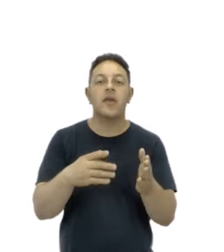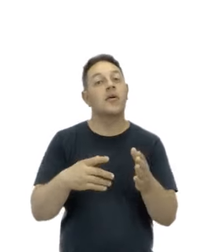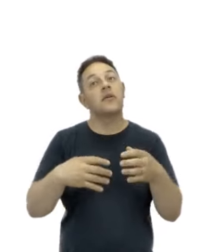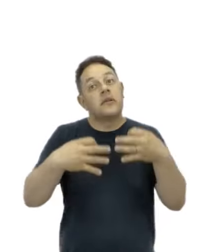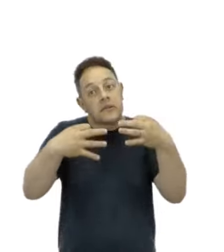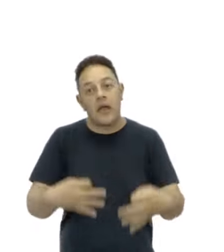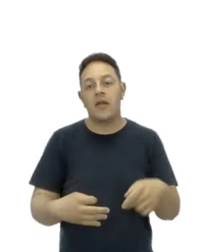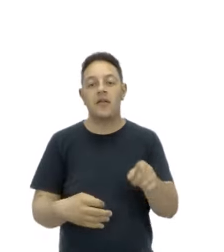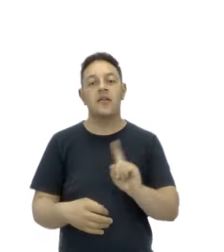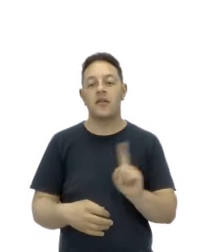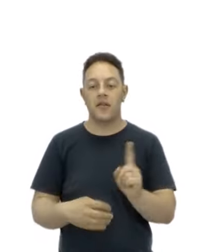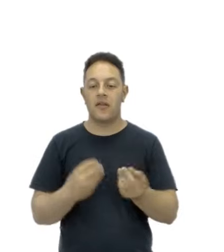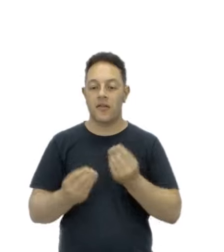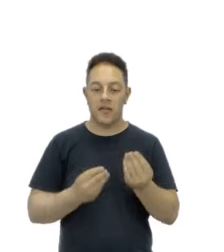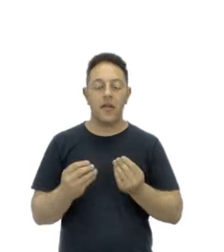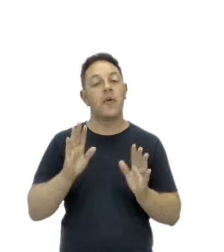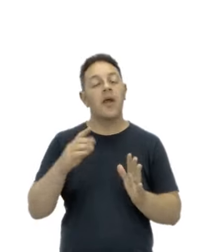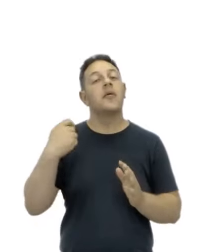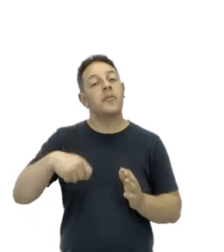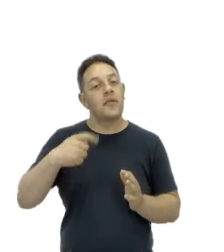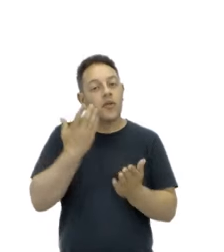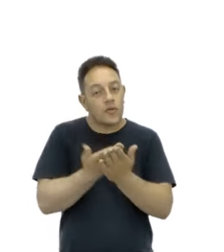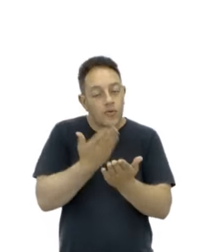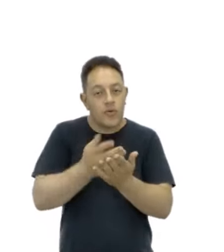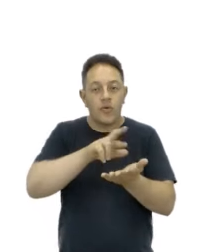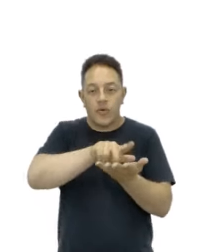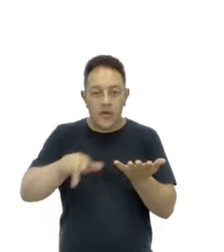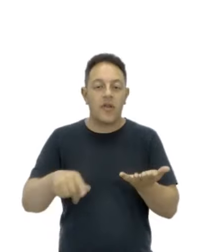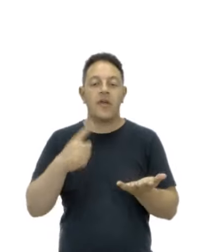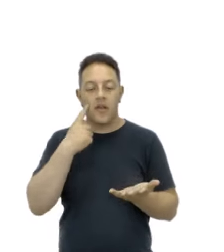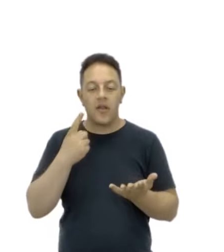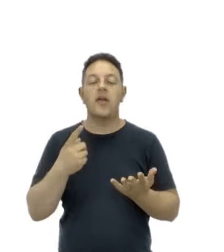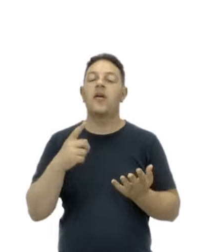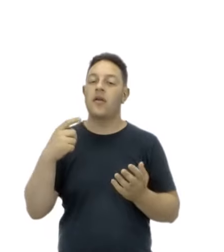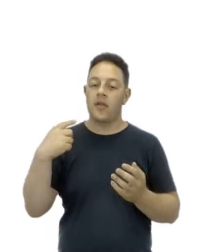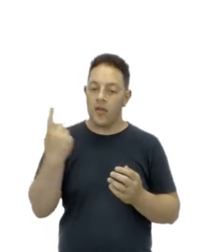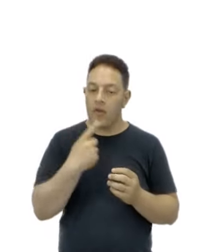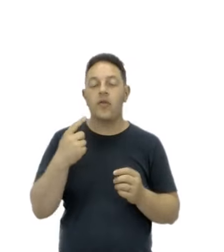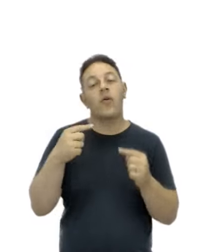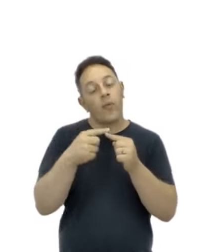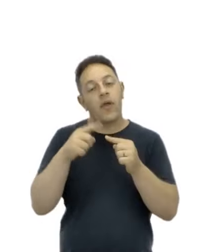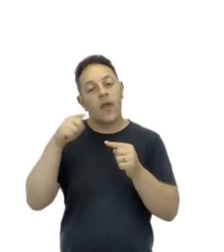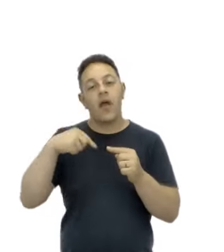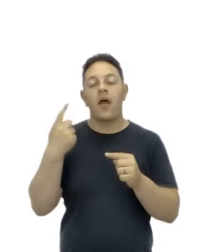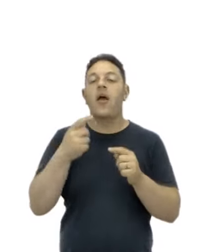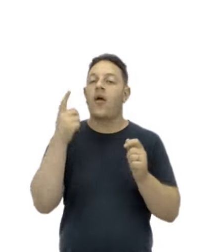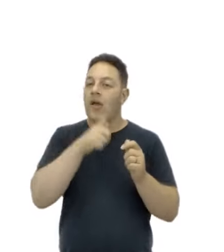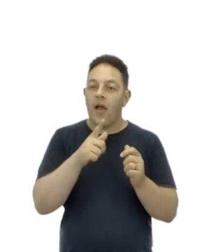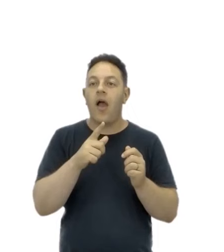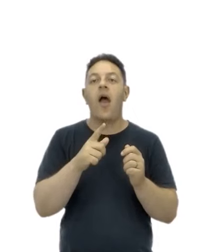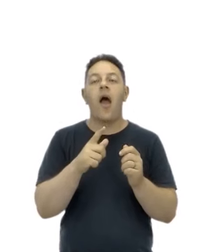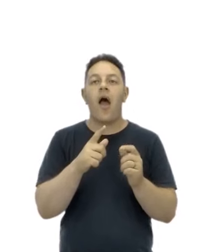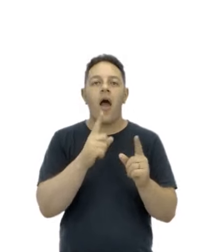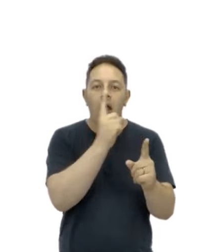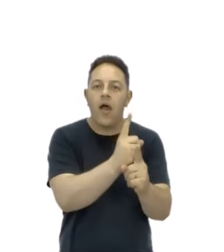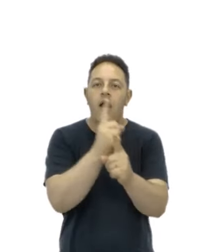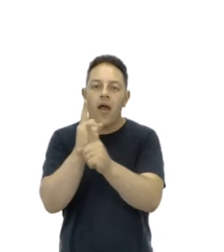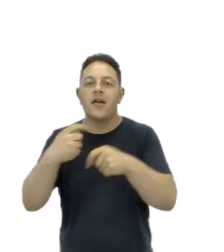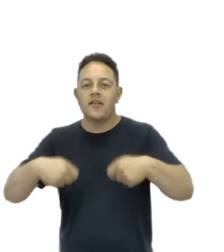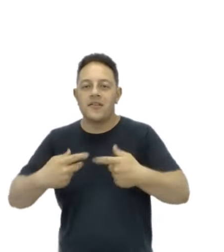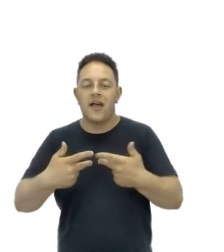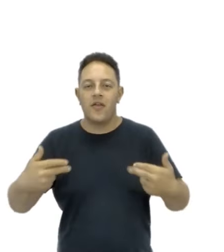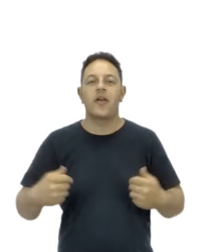correto, mas, considerando os estudos que realizamos, esse seria um caminho para atender às necessidades da